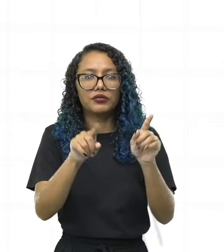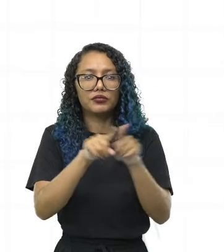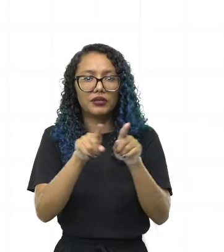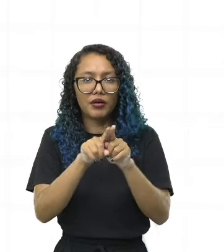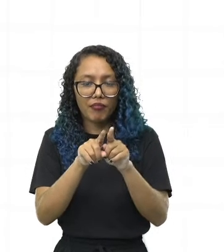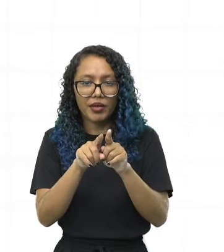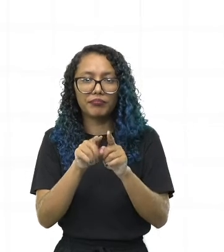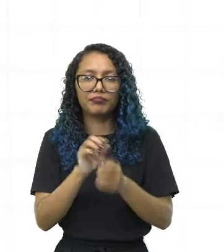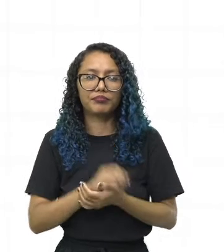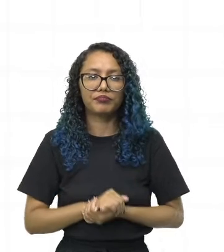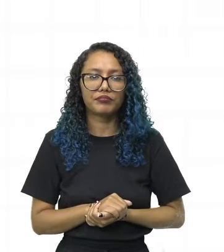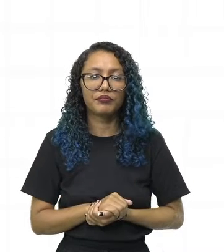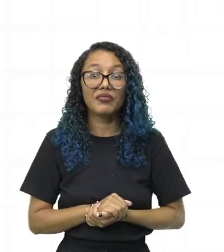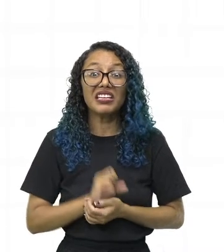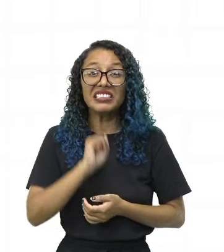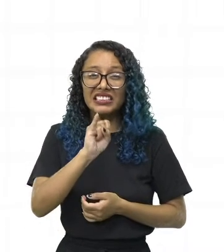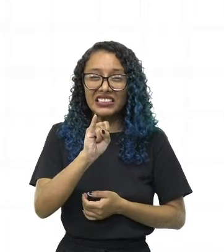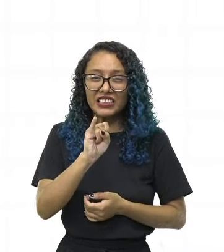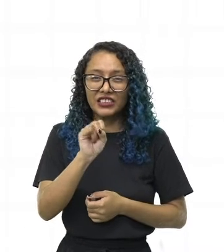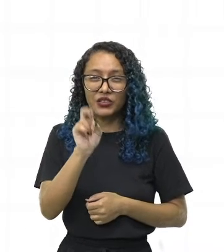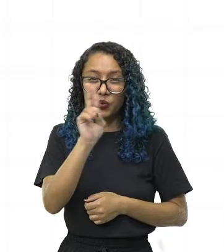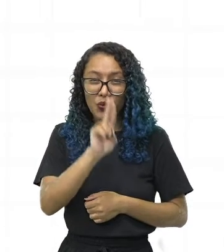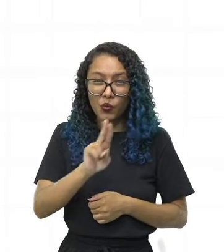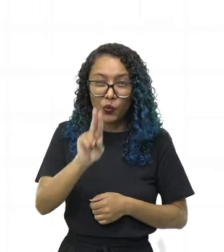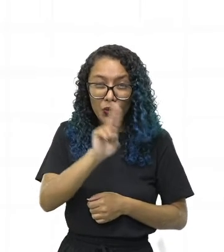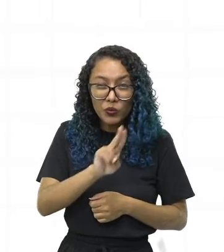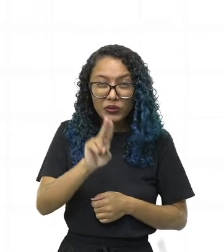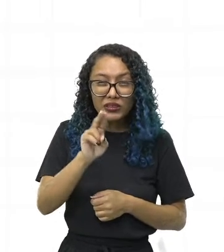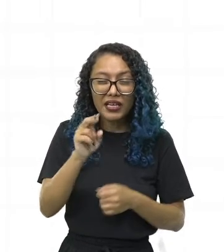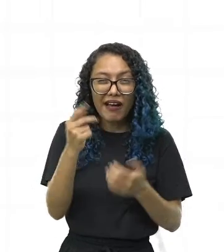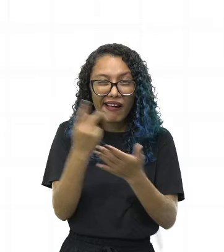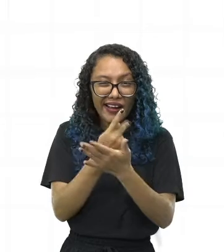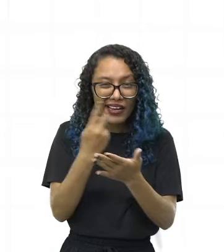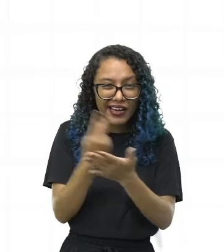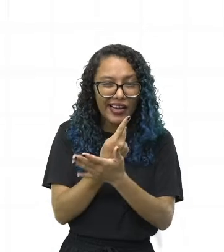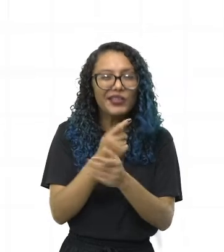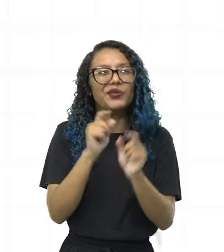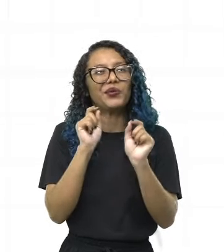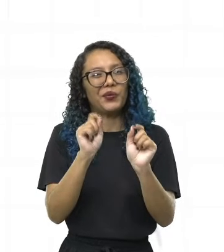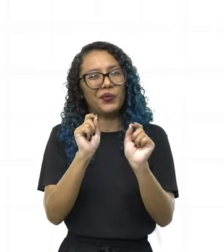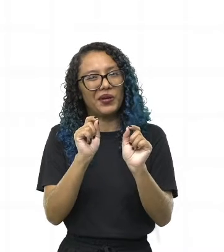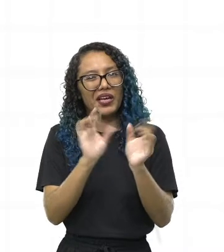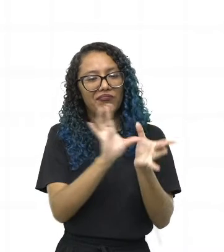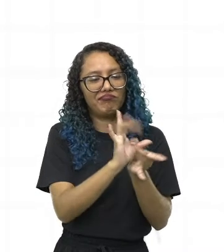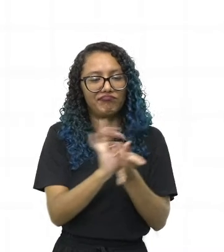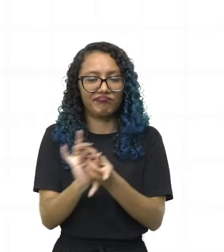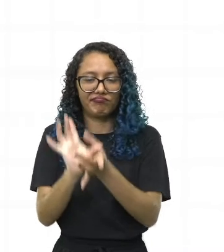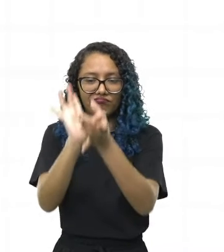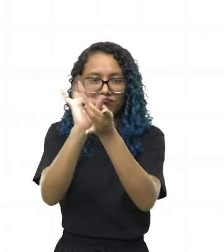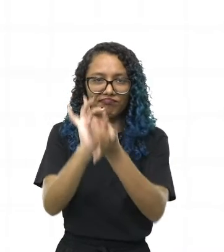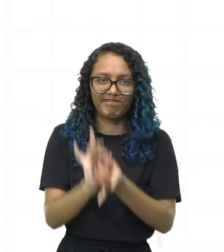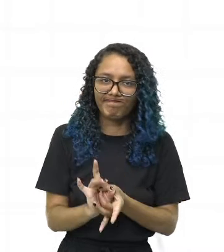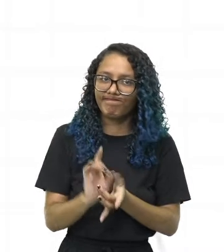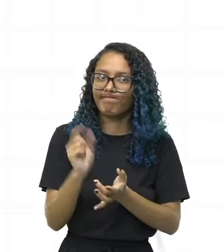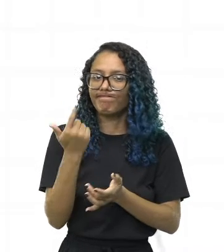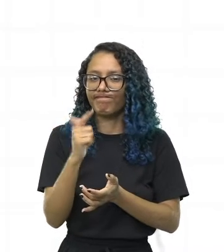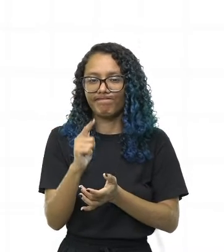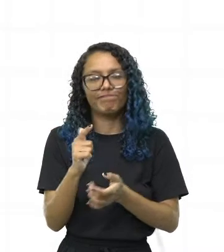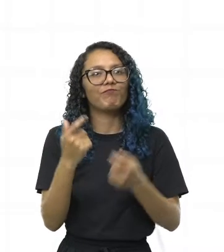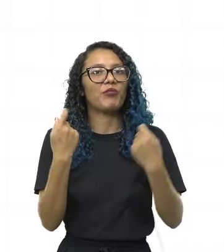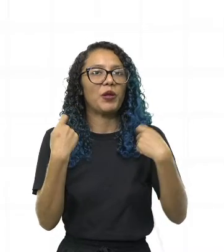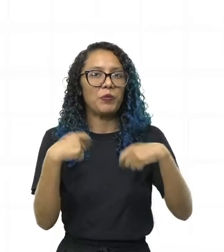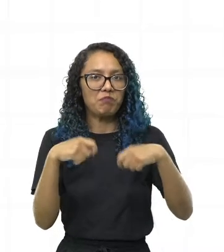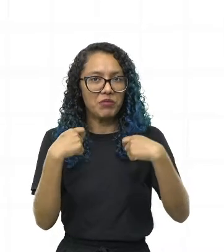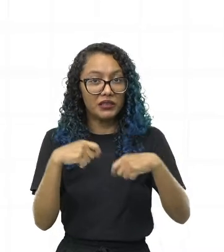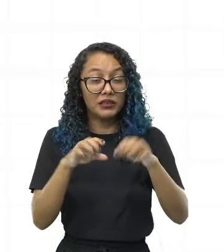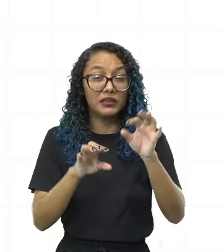que, se não forem bem empregados, comprometem a coesão e coerência sequenciais, tá? Então, precisa ter aí